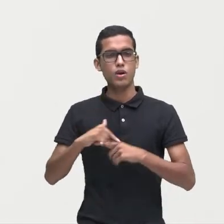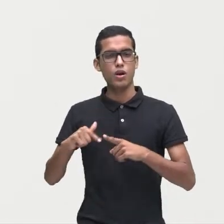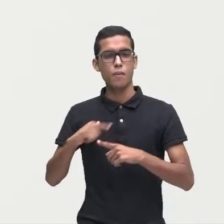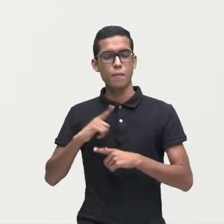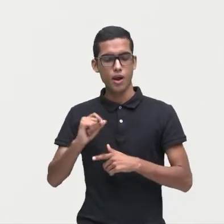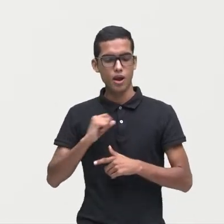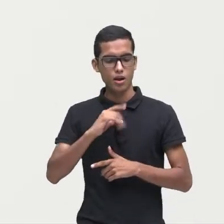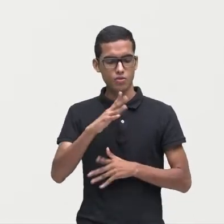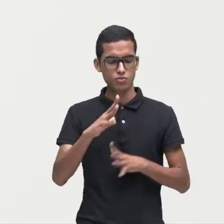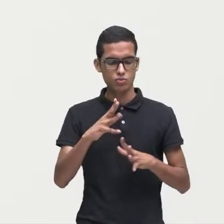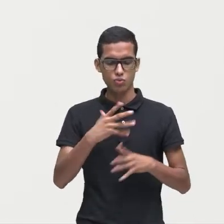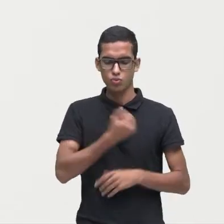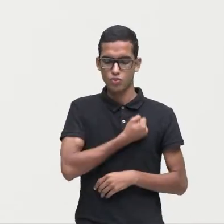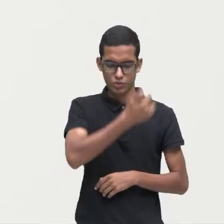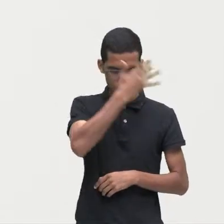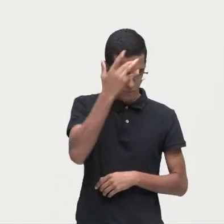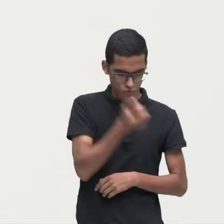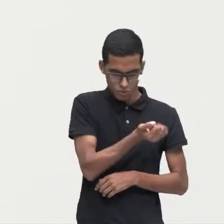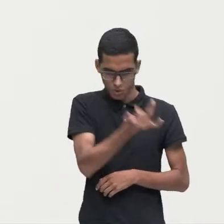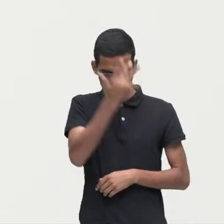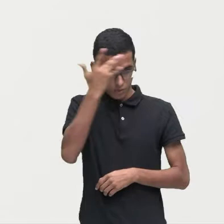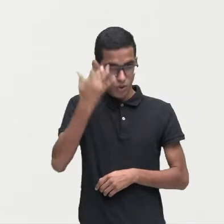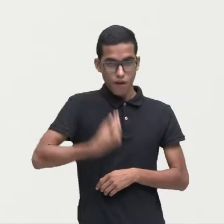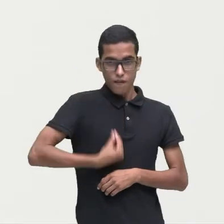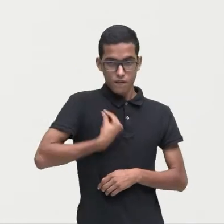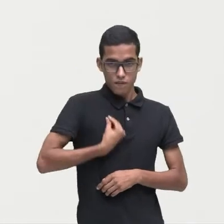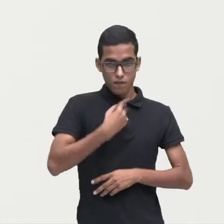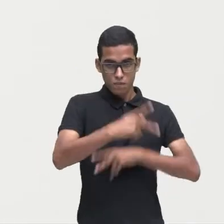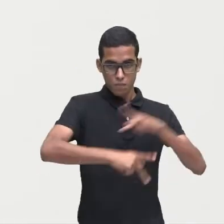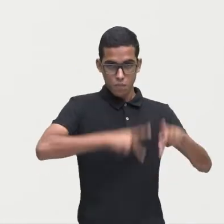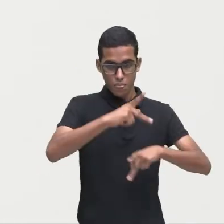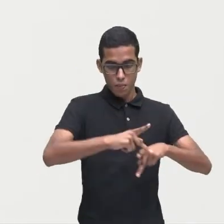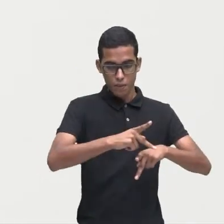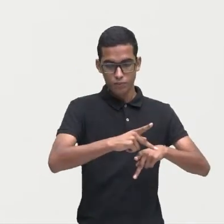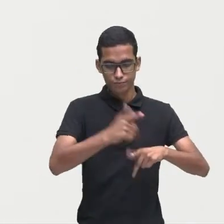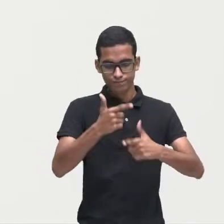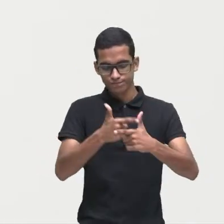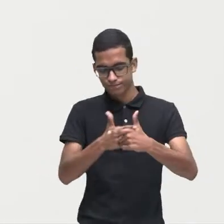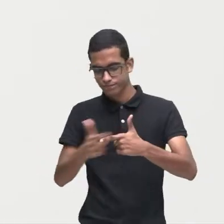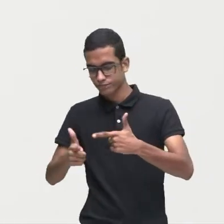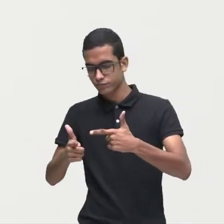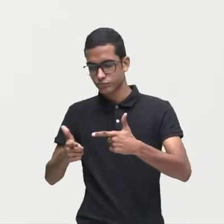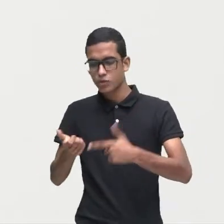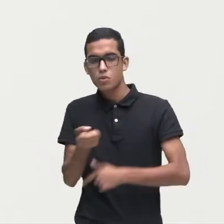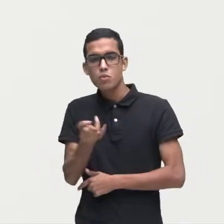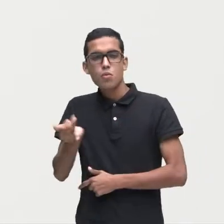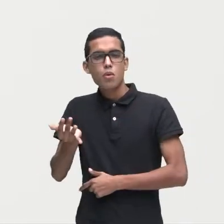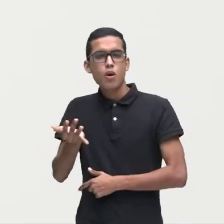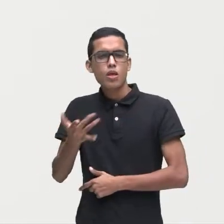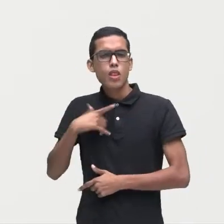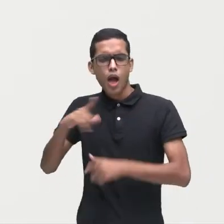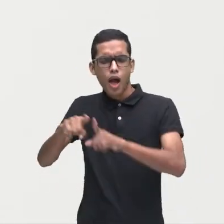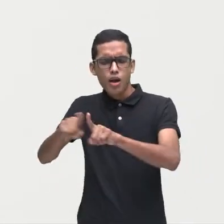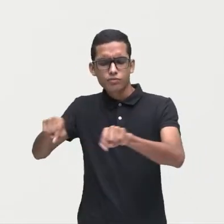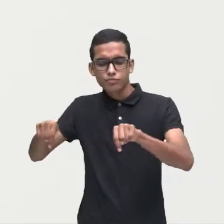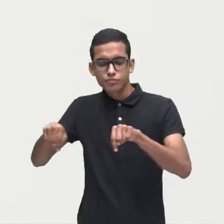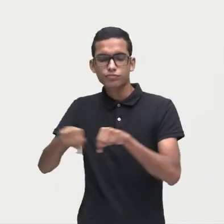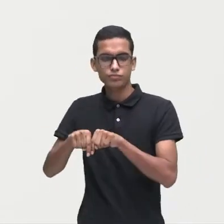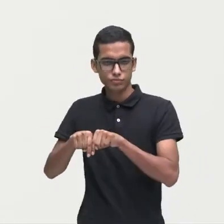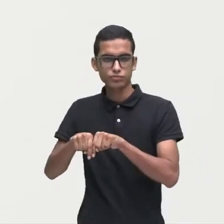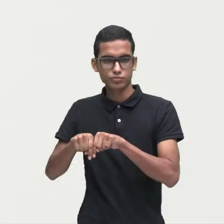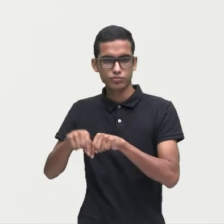divide pelo valor total da nossa área. Isso dá a estimativa de habitantes por metro